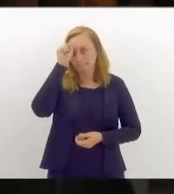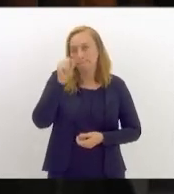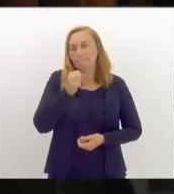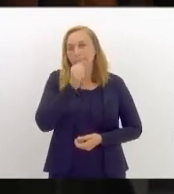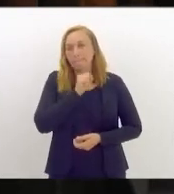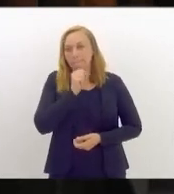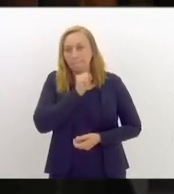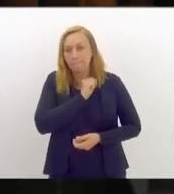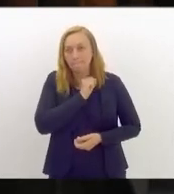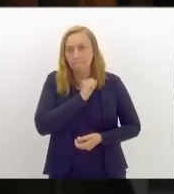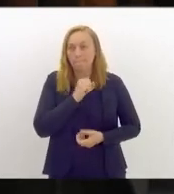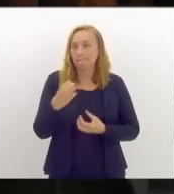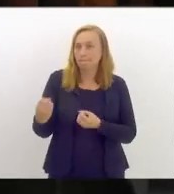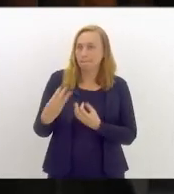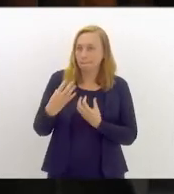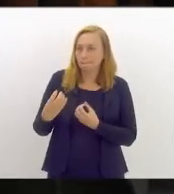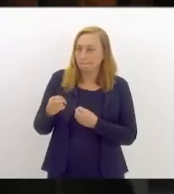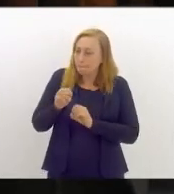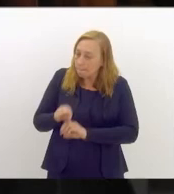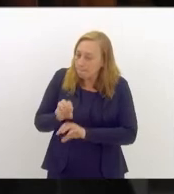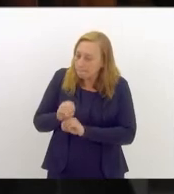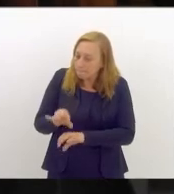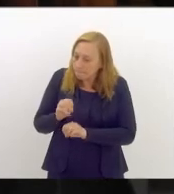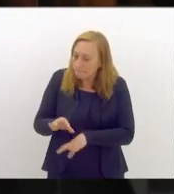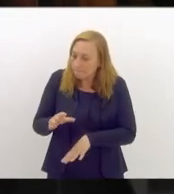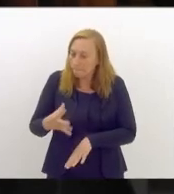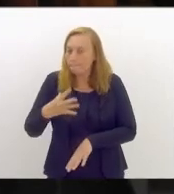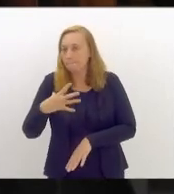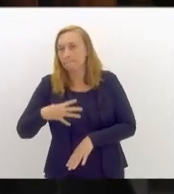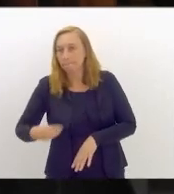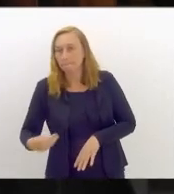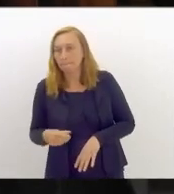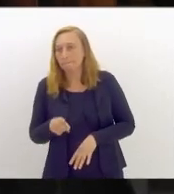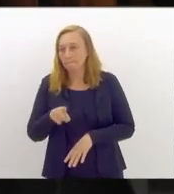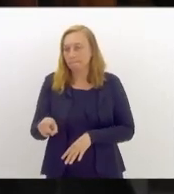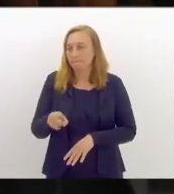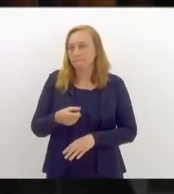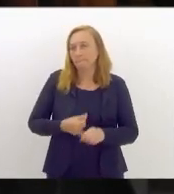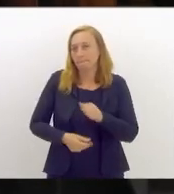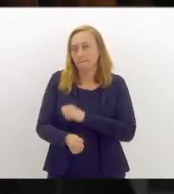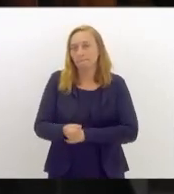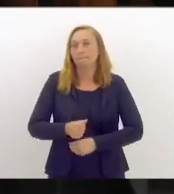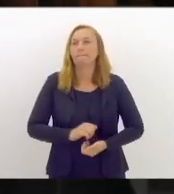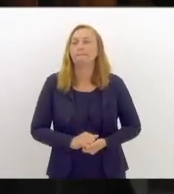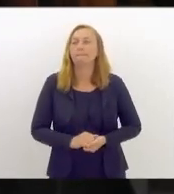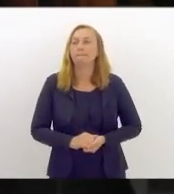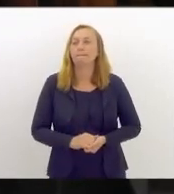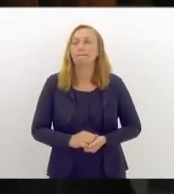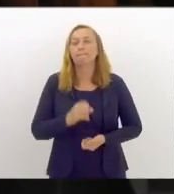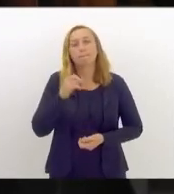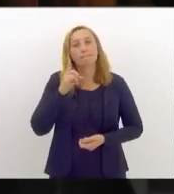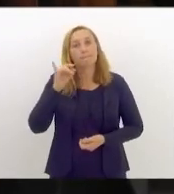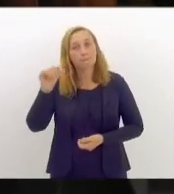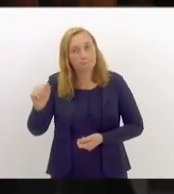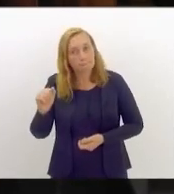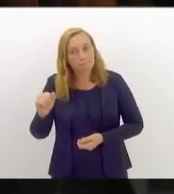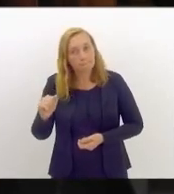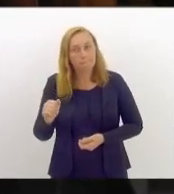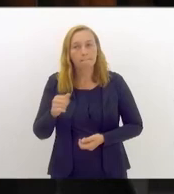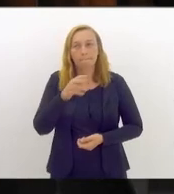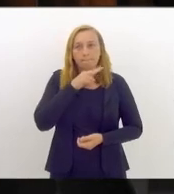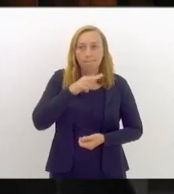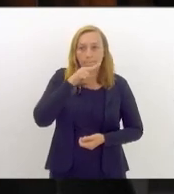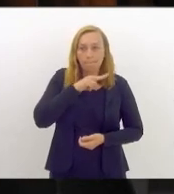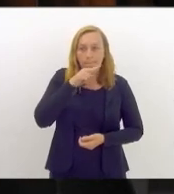meu avô ensina os meus filhos e isso faz dele é eterno se um dia meus